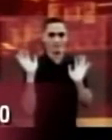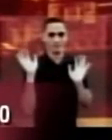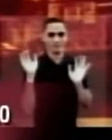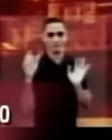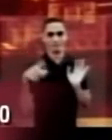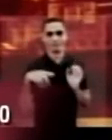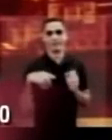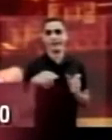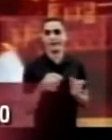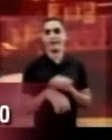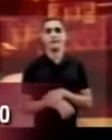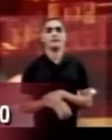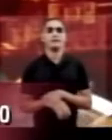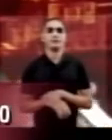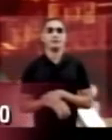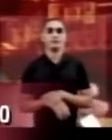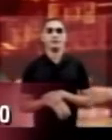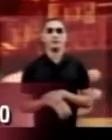não a verdade.